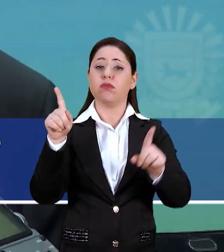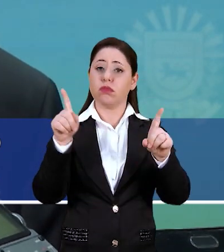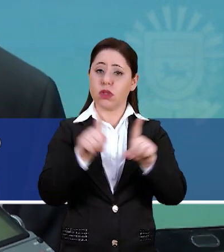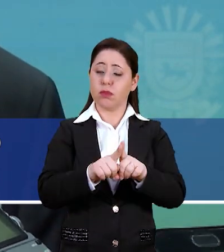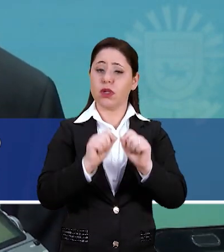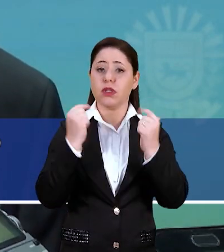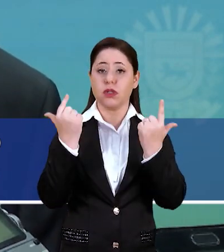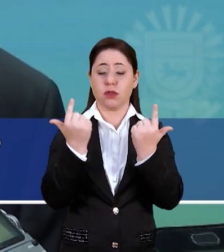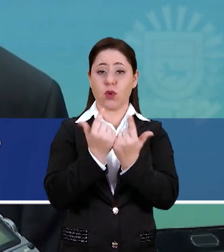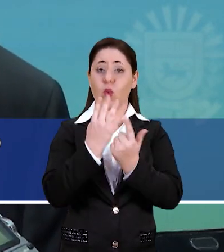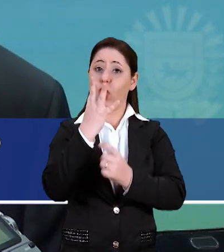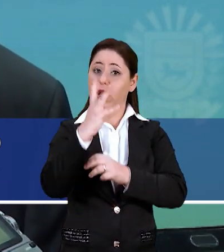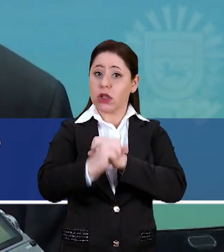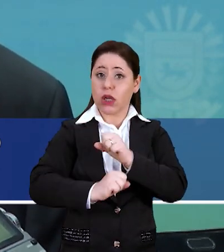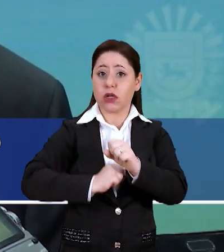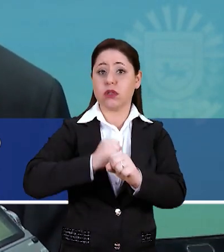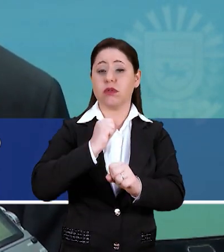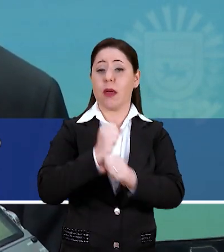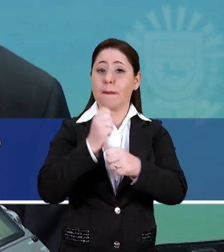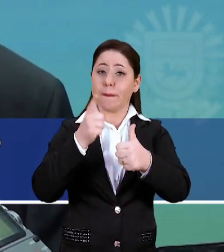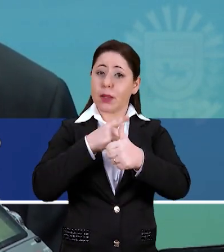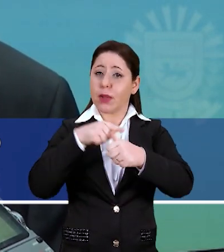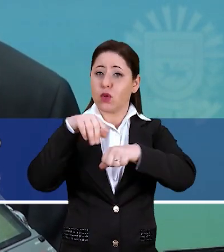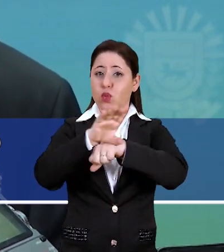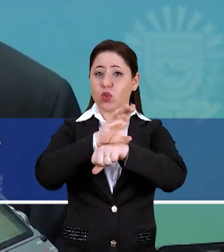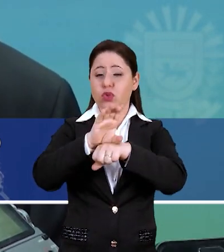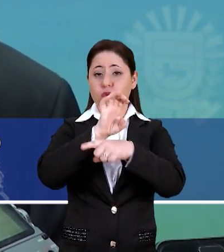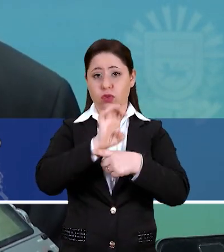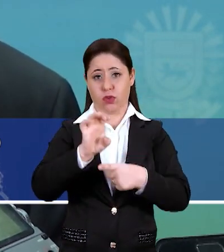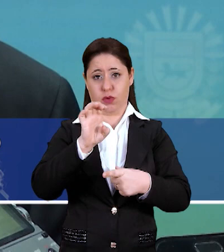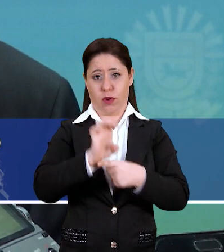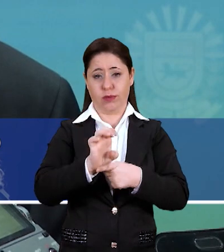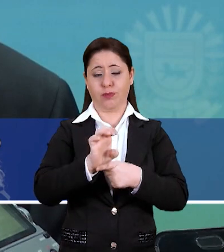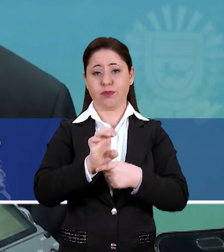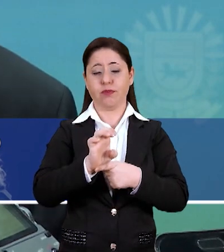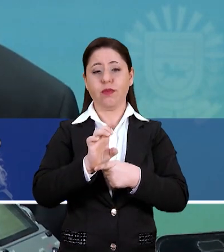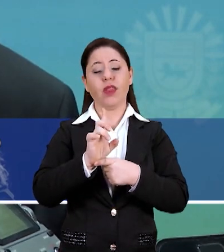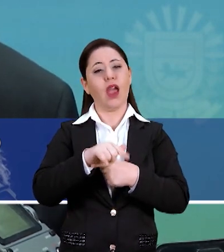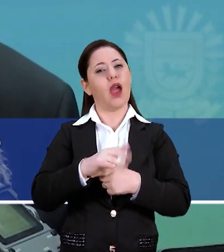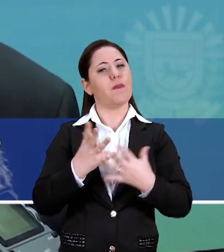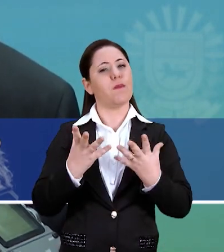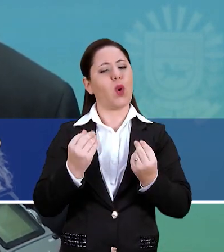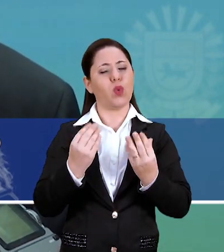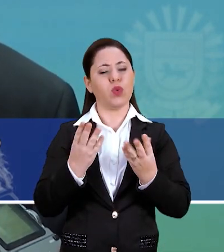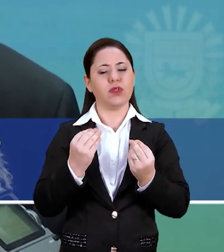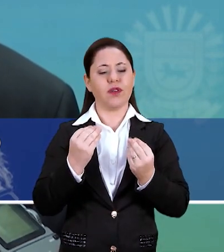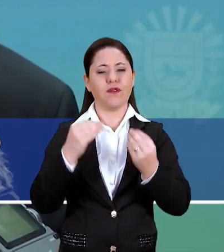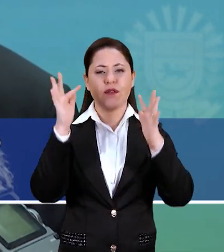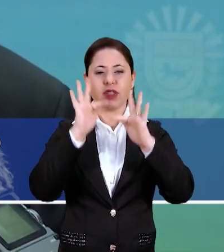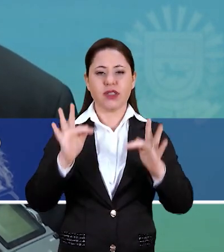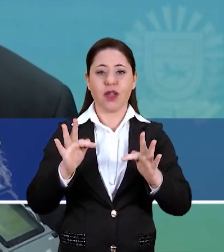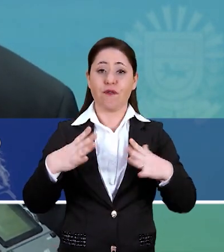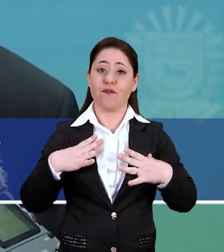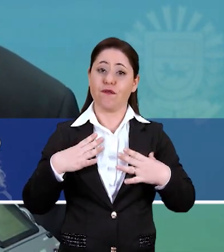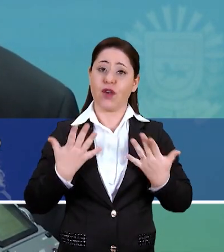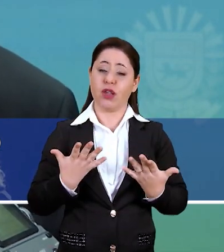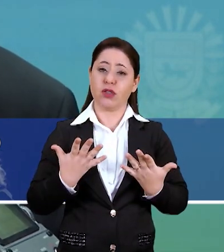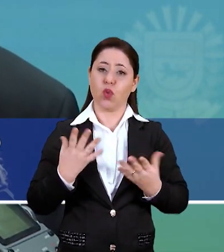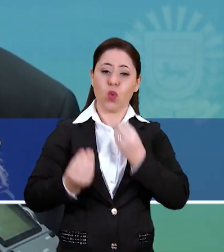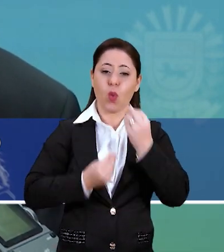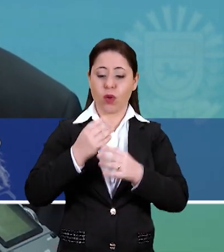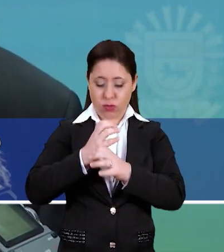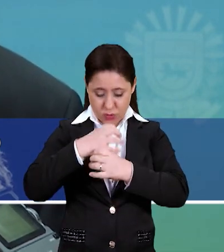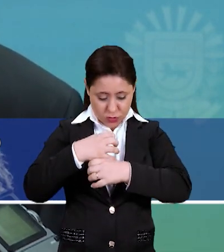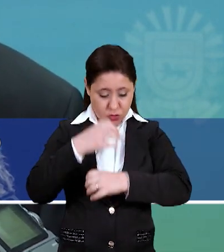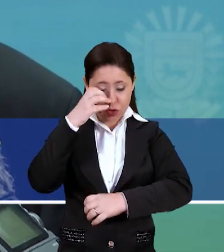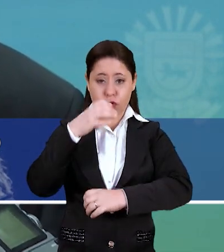na Assembleia estamos comemorando 40 anos da primeira Constituinte do Estado, então é tudo motivo de festa e eu como engenheiro me